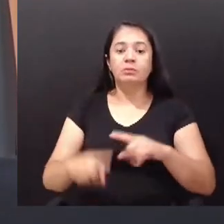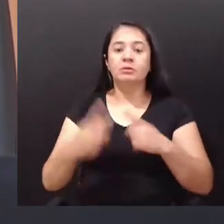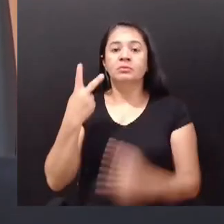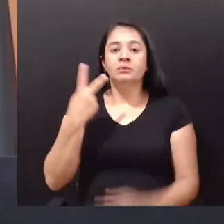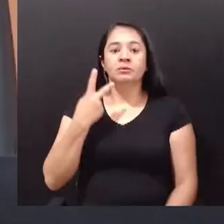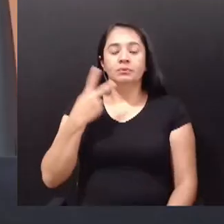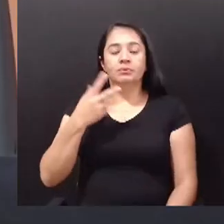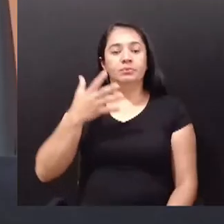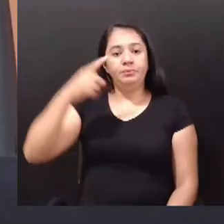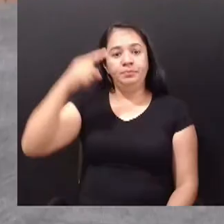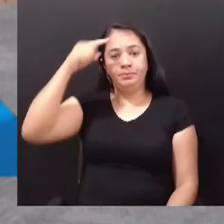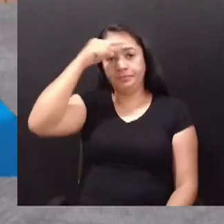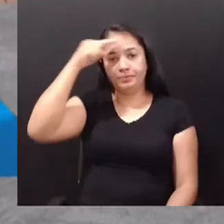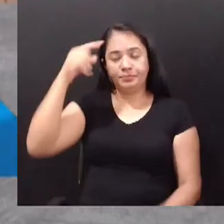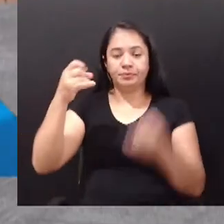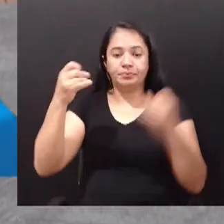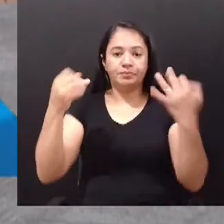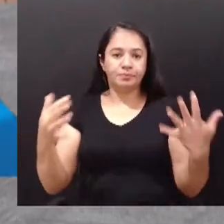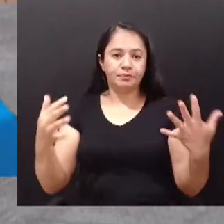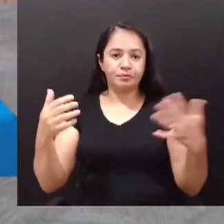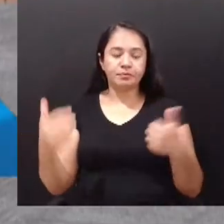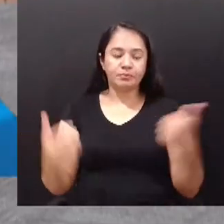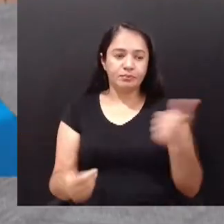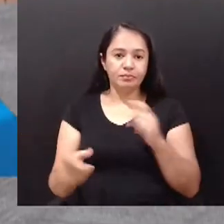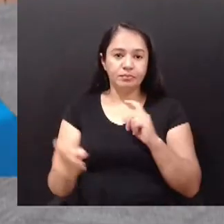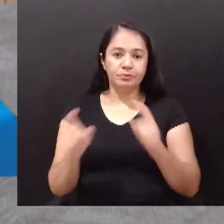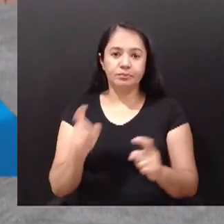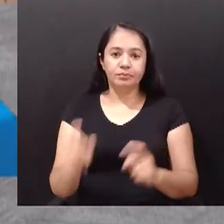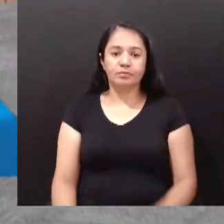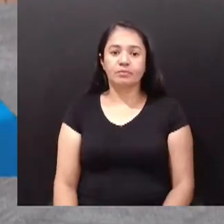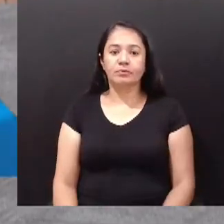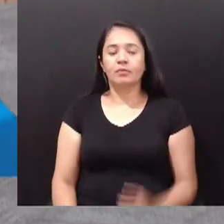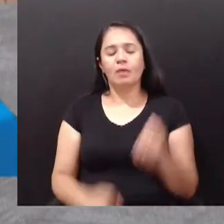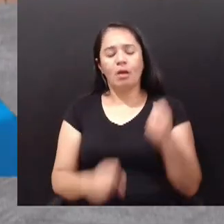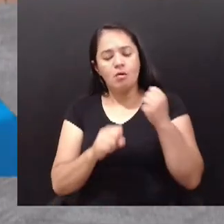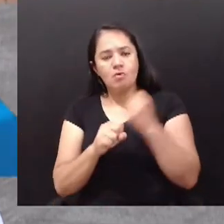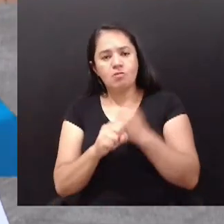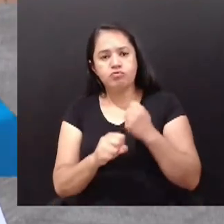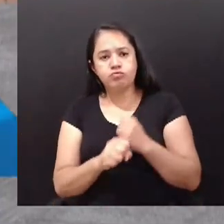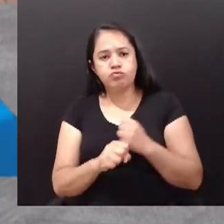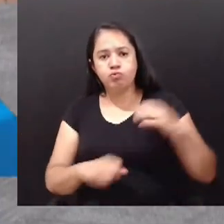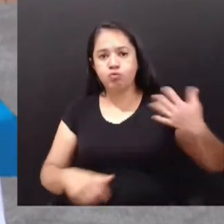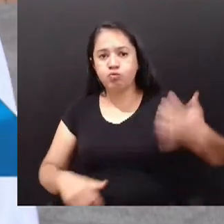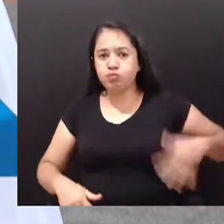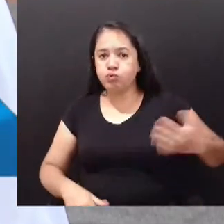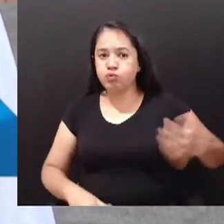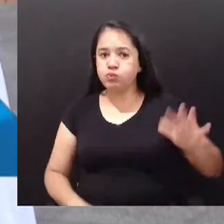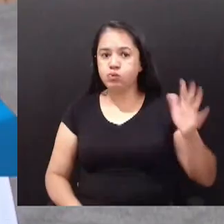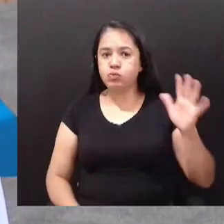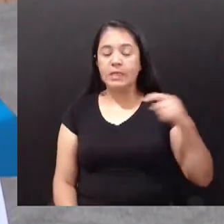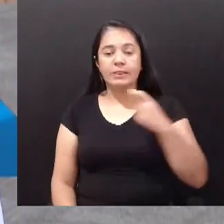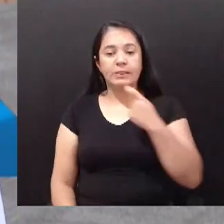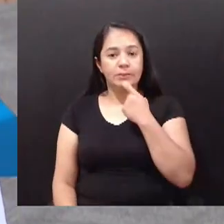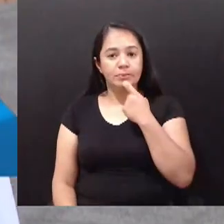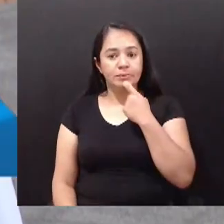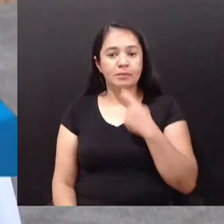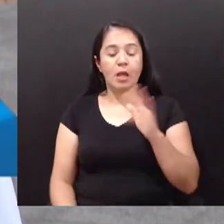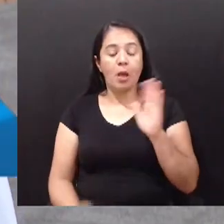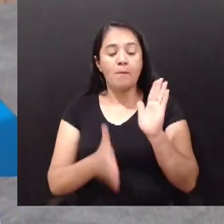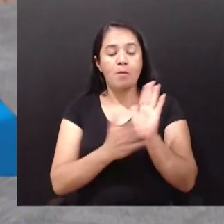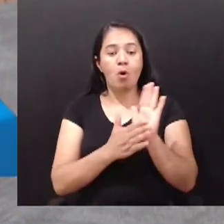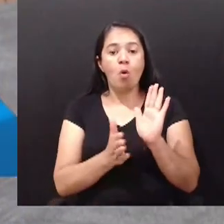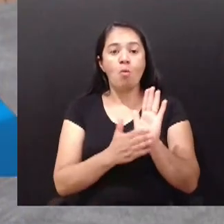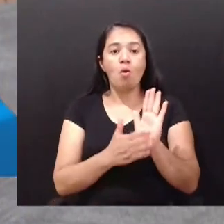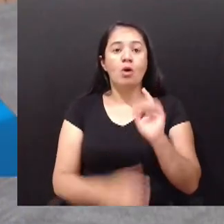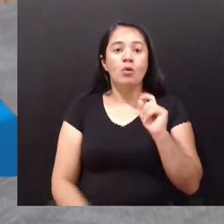falou sobre esta primeira reunião. São obras, né, milionárias na cidade de Campinas, que têm a proposta muito aguardada